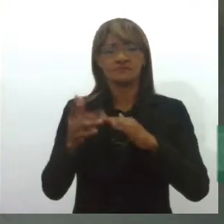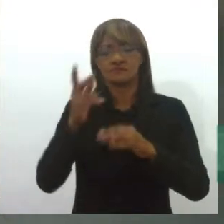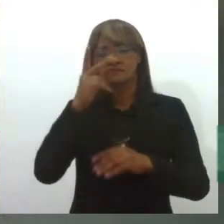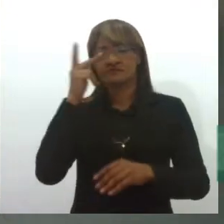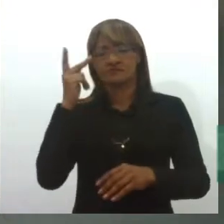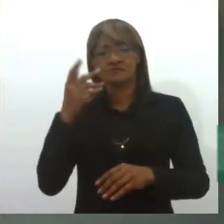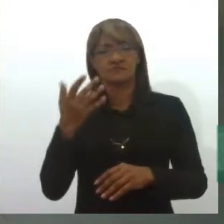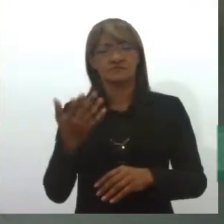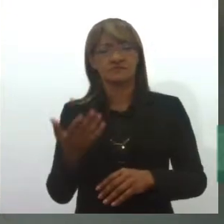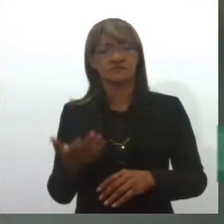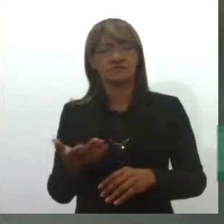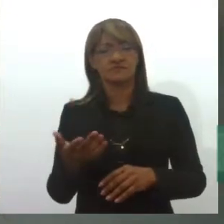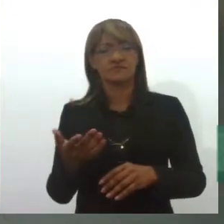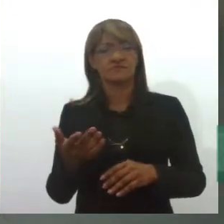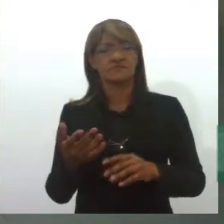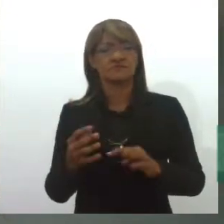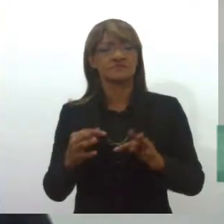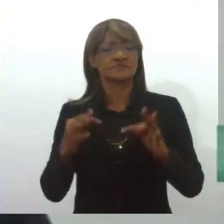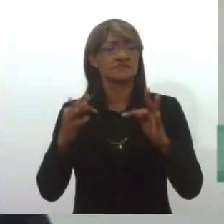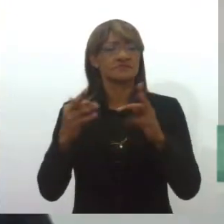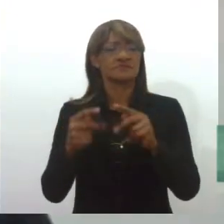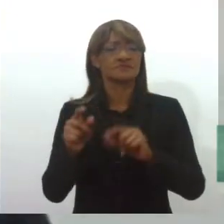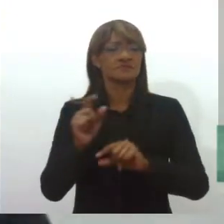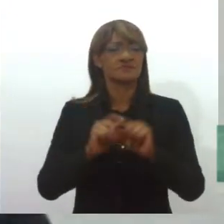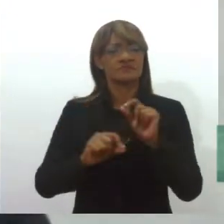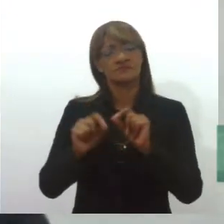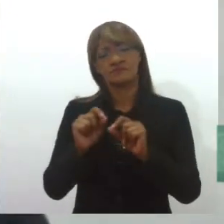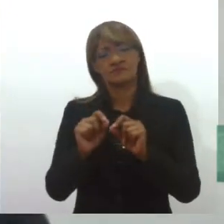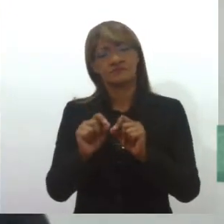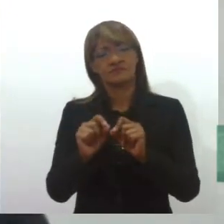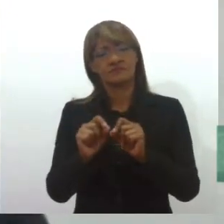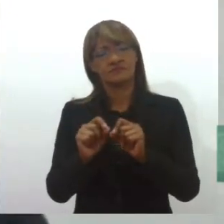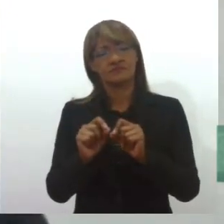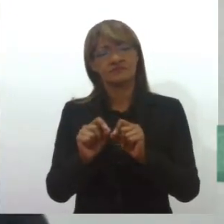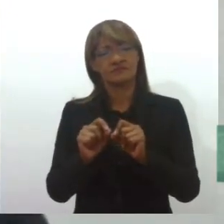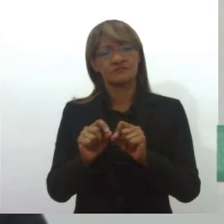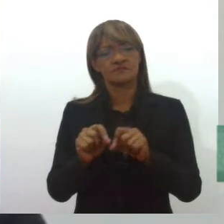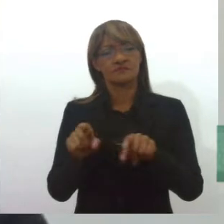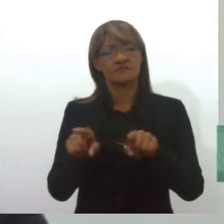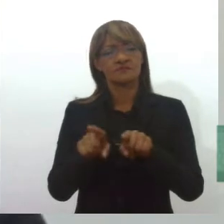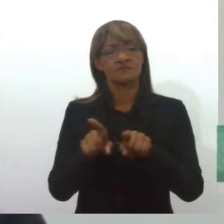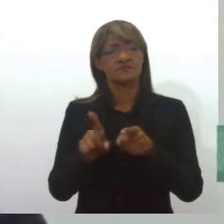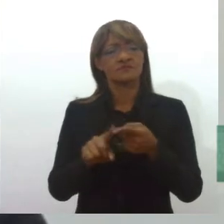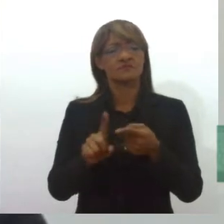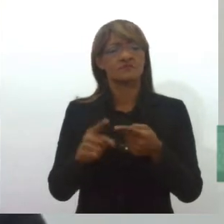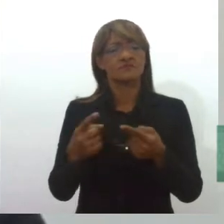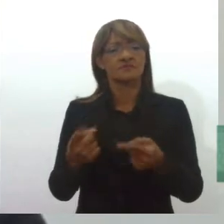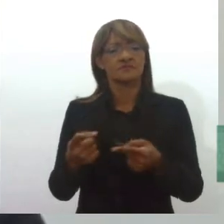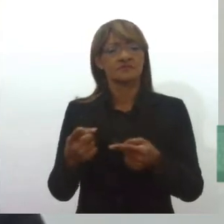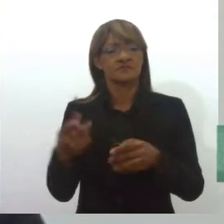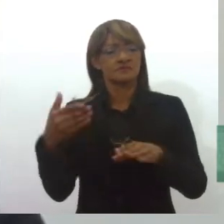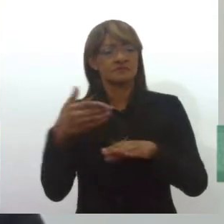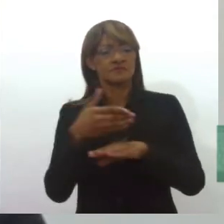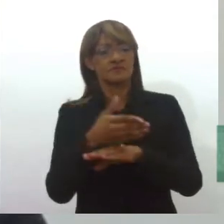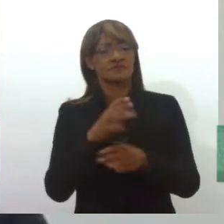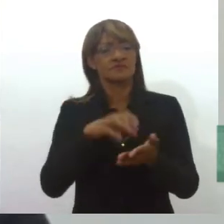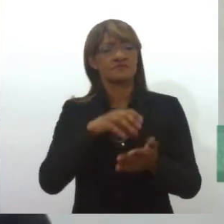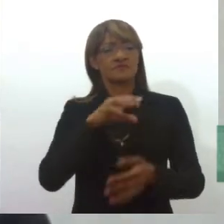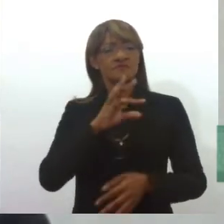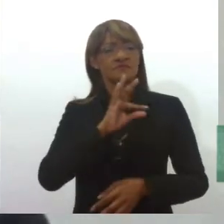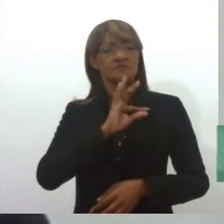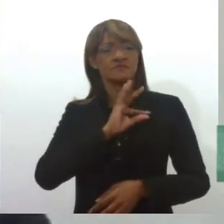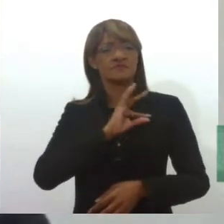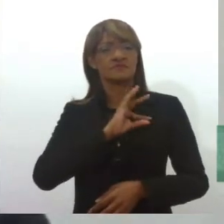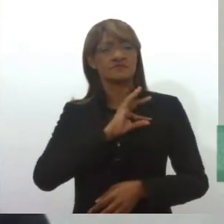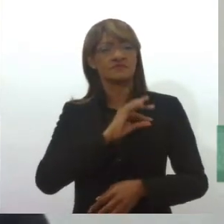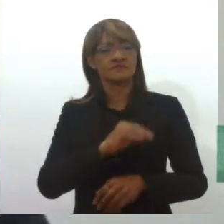a Surface, ou mesmo Deep Web, elas procuram a delegacia de polícia quando elas identificam